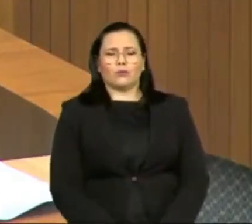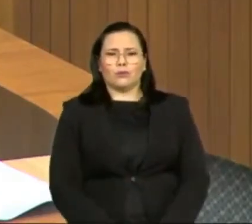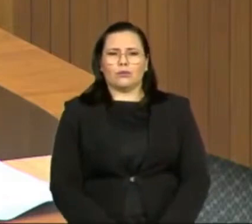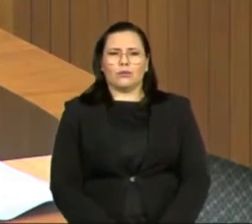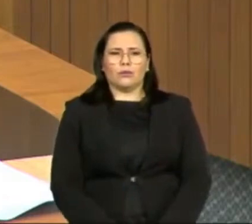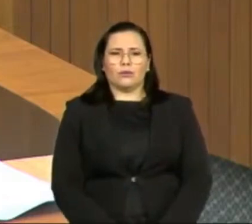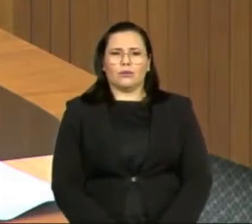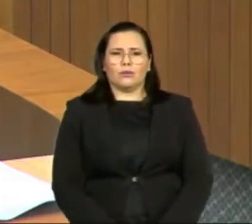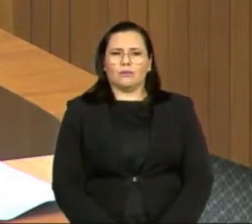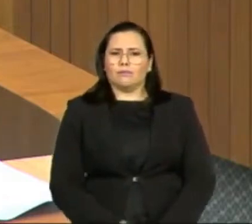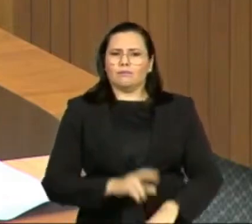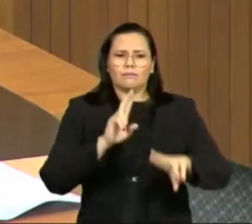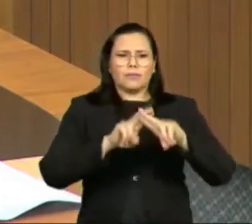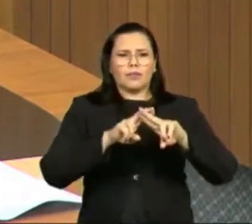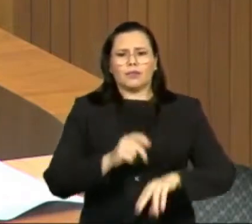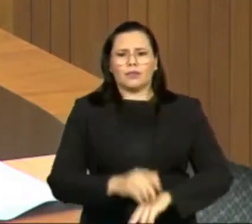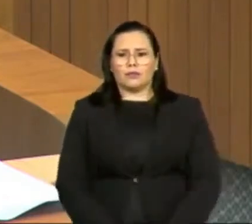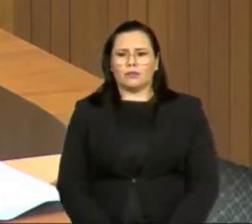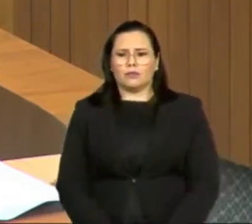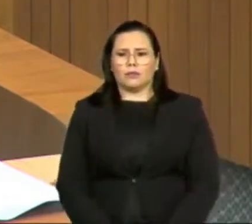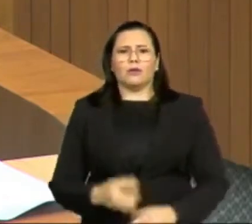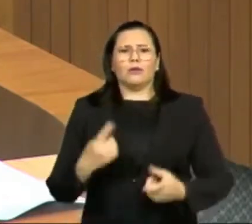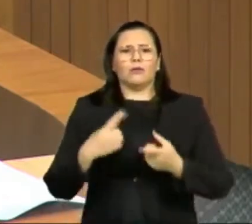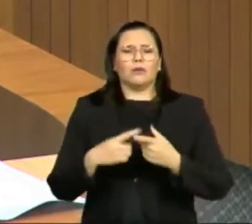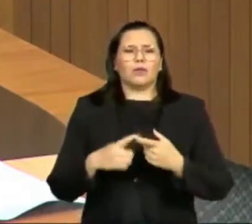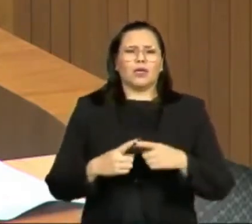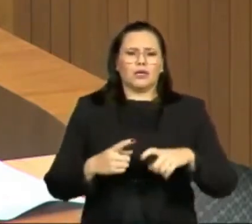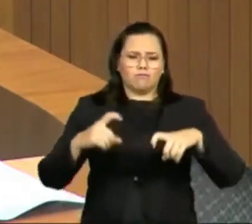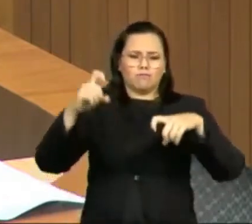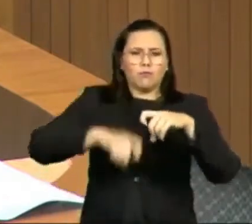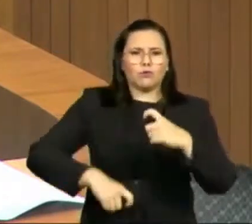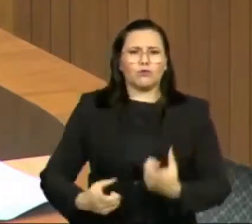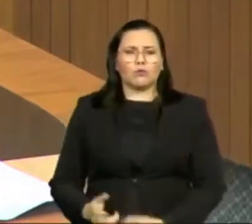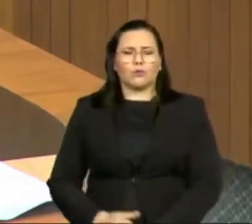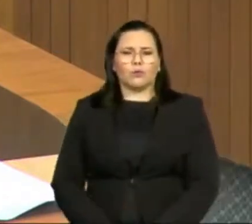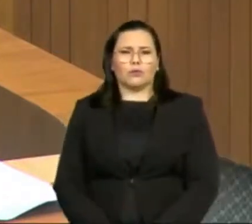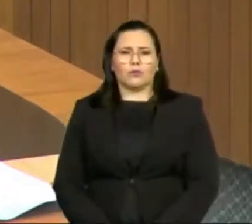Atacador de crianças, mulheres jovens e até de homens. Em troca de emprego.